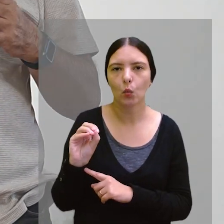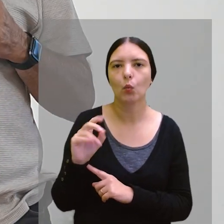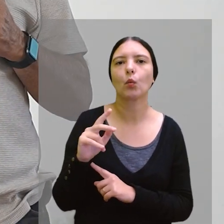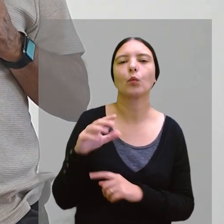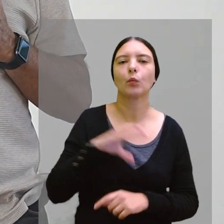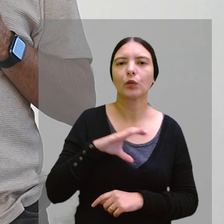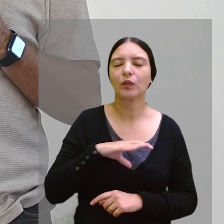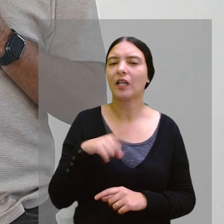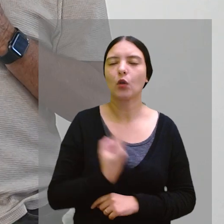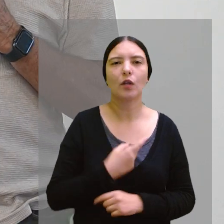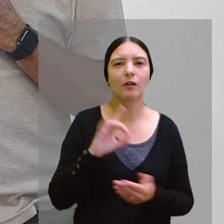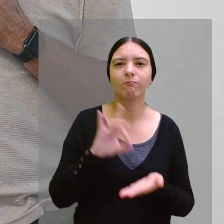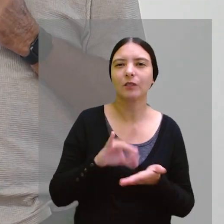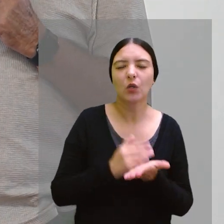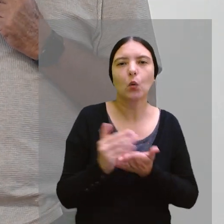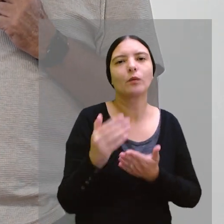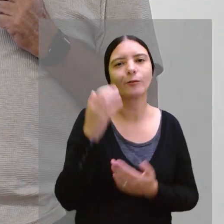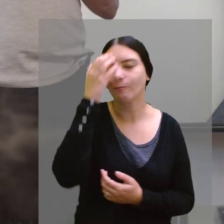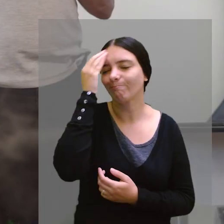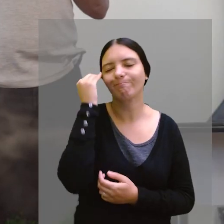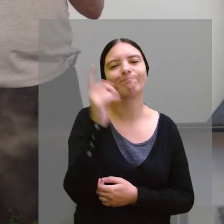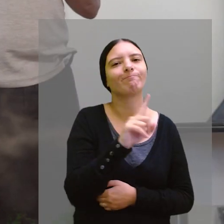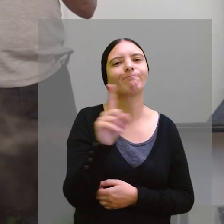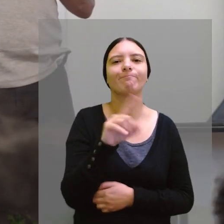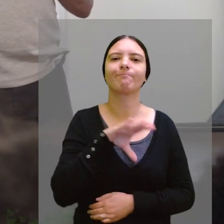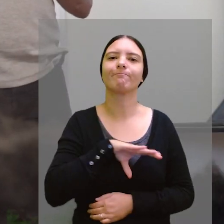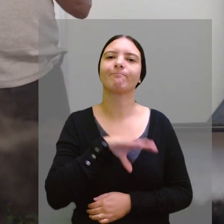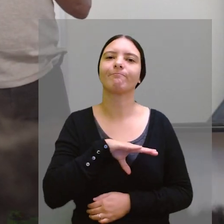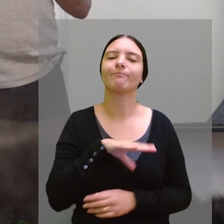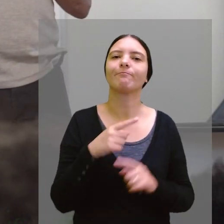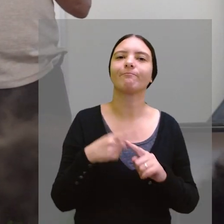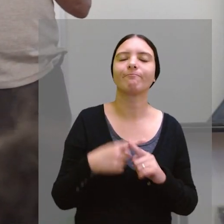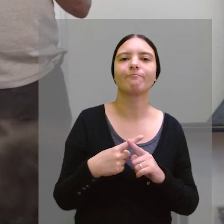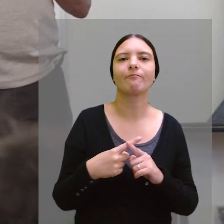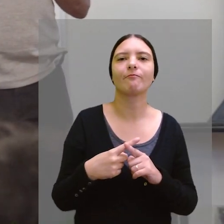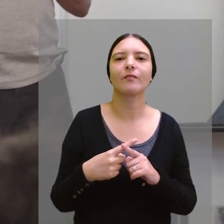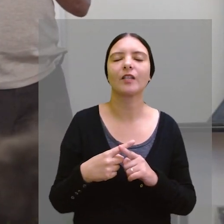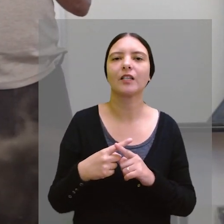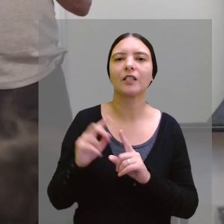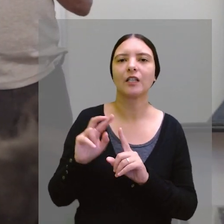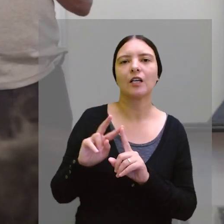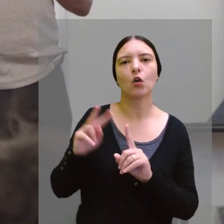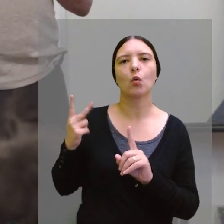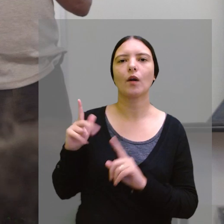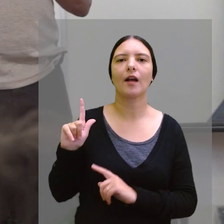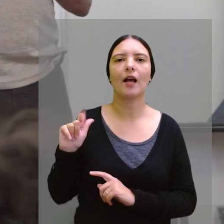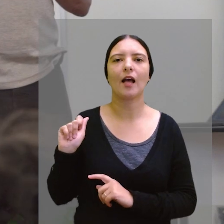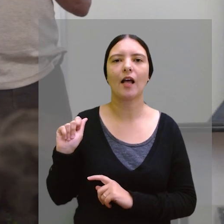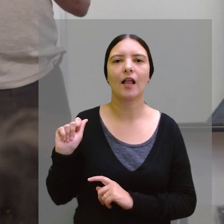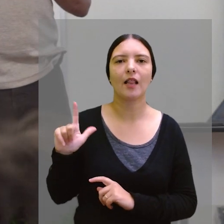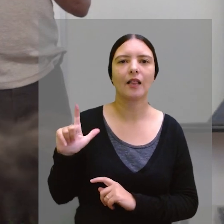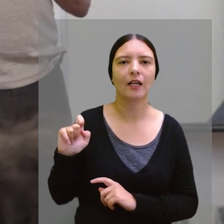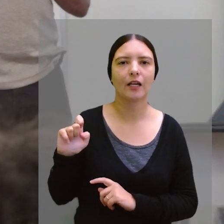uma língua original, igual muita gente fala. O português é derivado do galego.